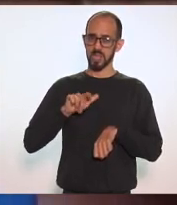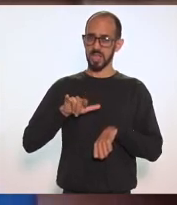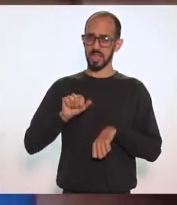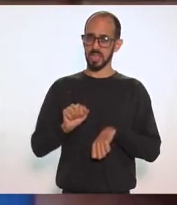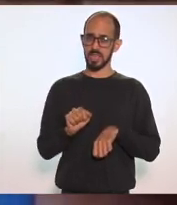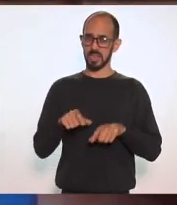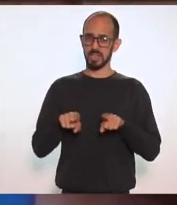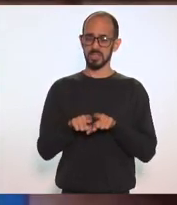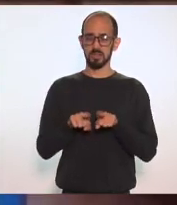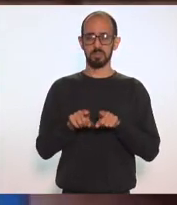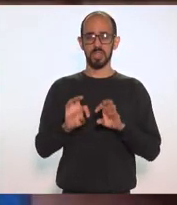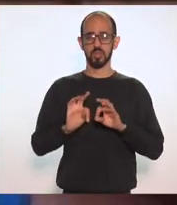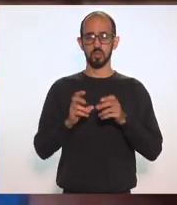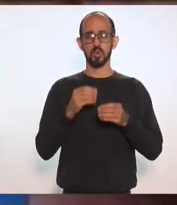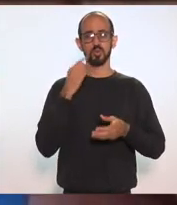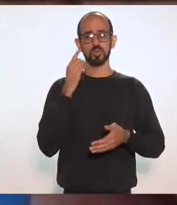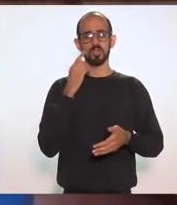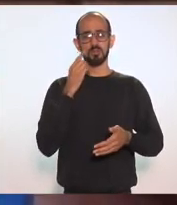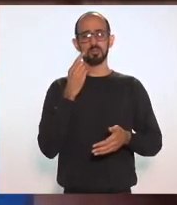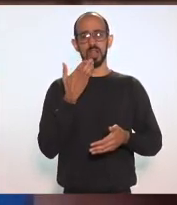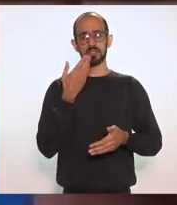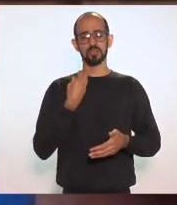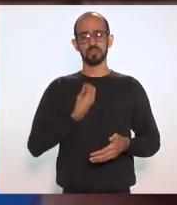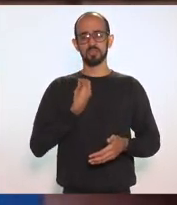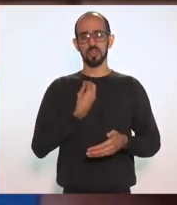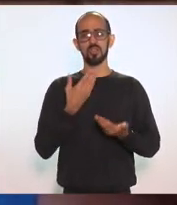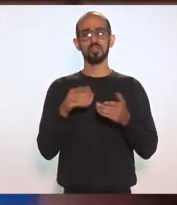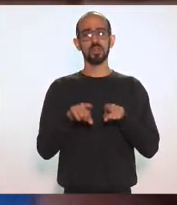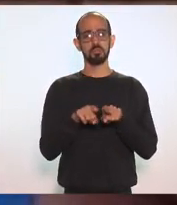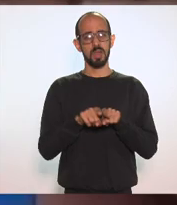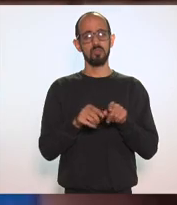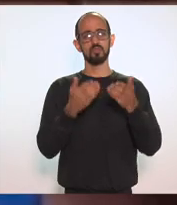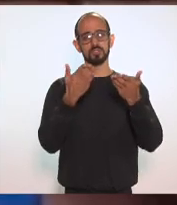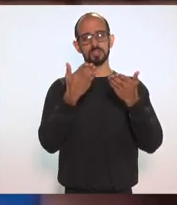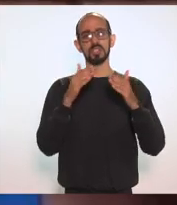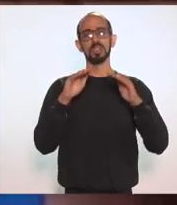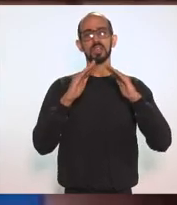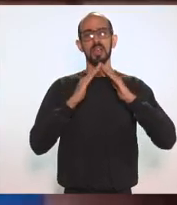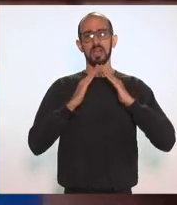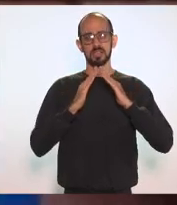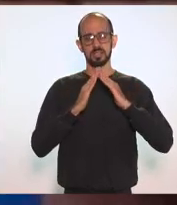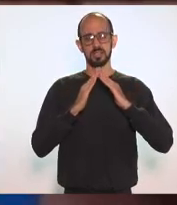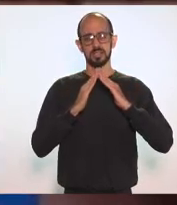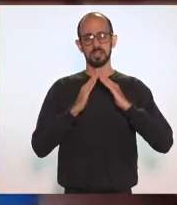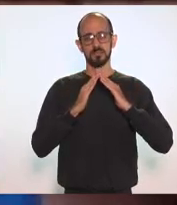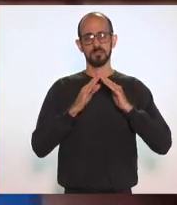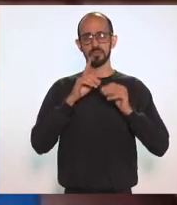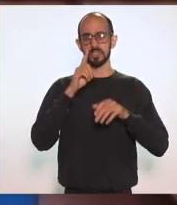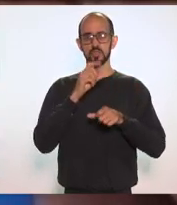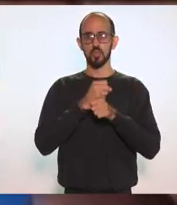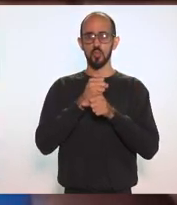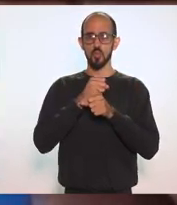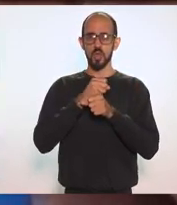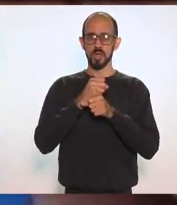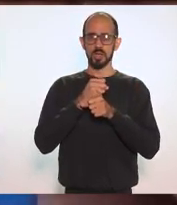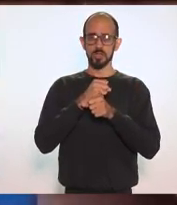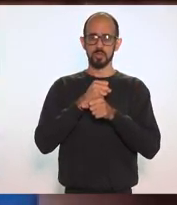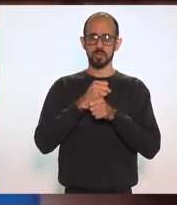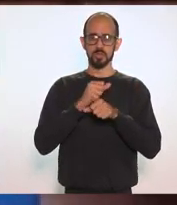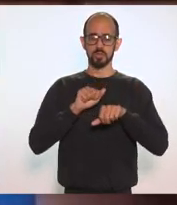e deputados, deputadas que aqui ainda estão e quem nos assiste, nesse expediente final, nesse um ano pandêmico, nós